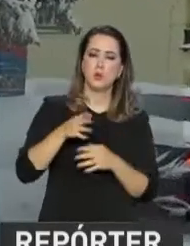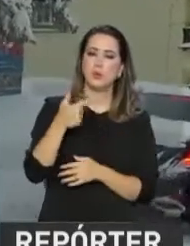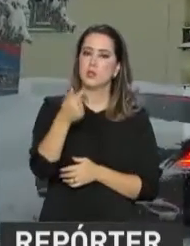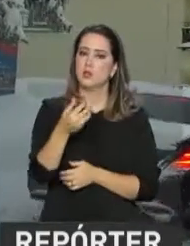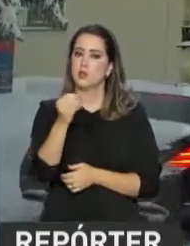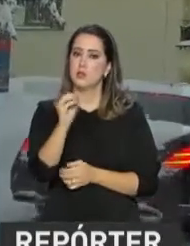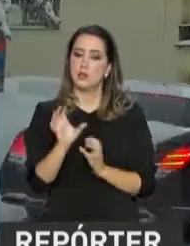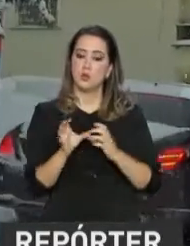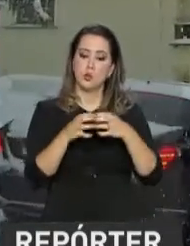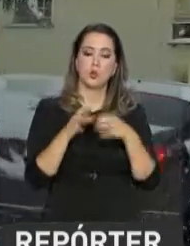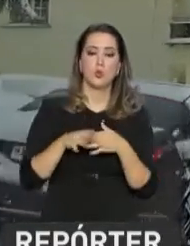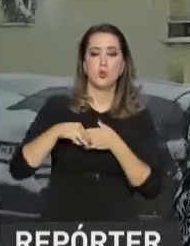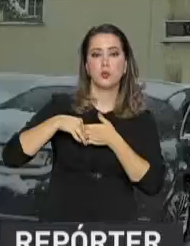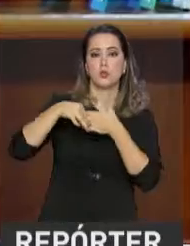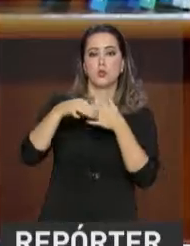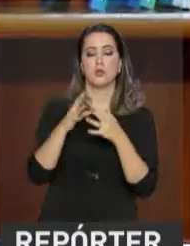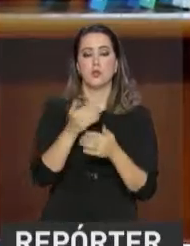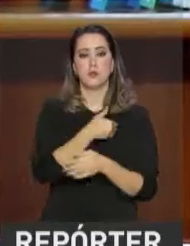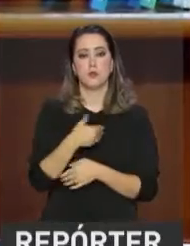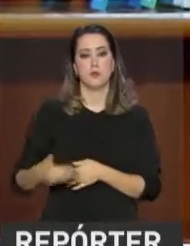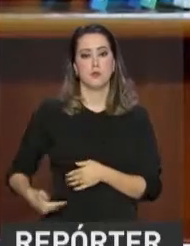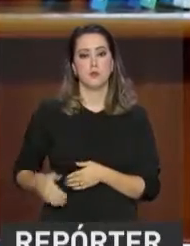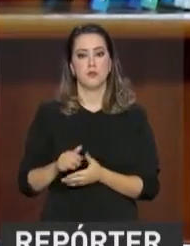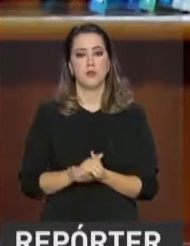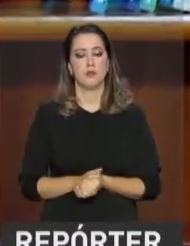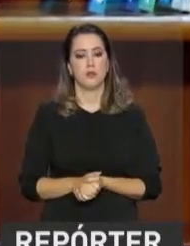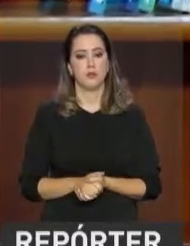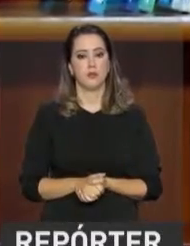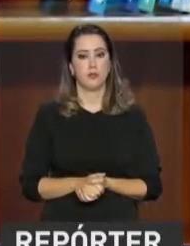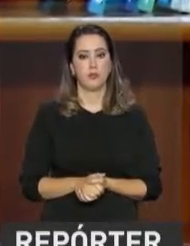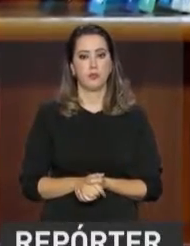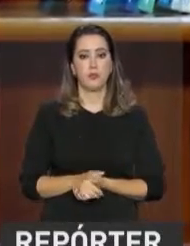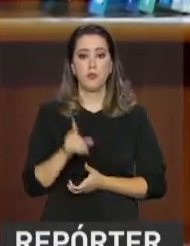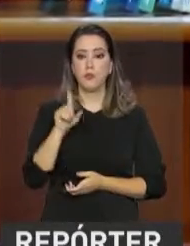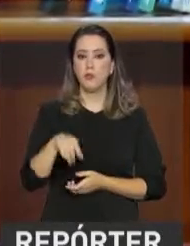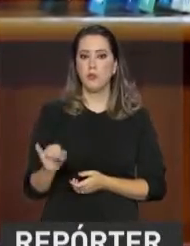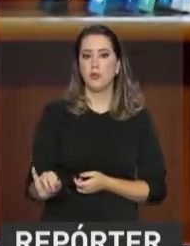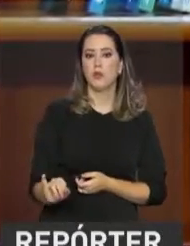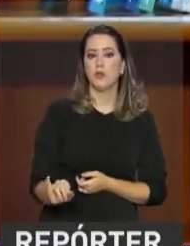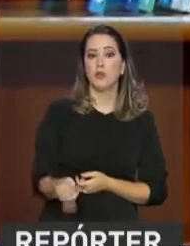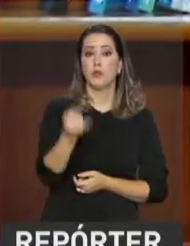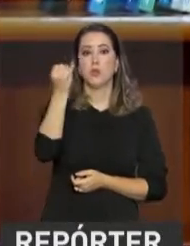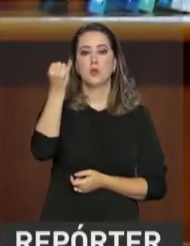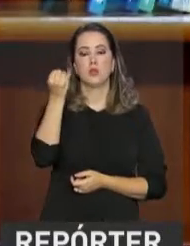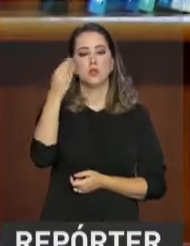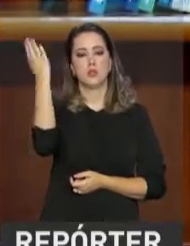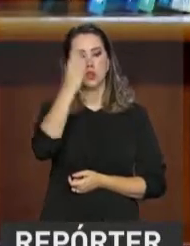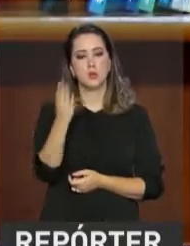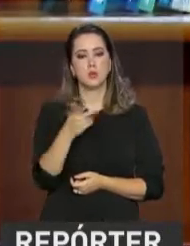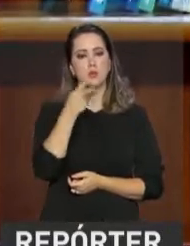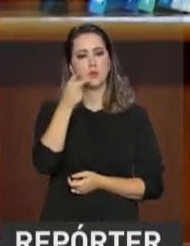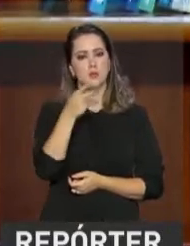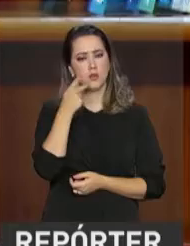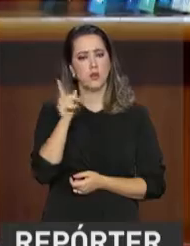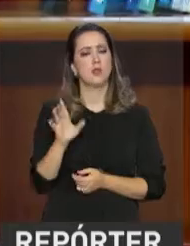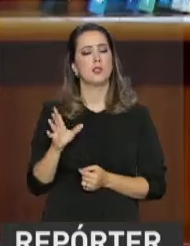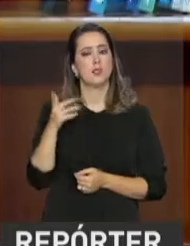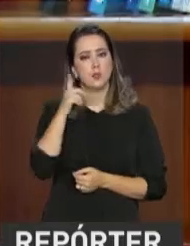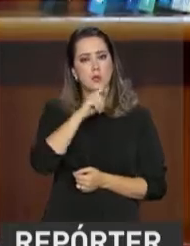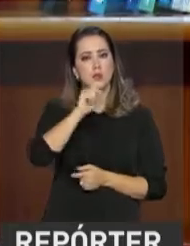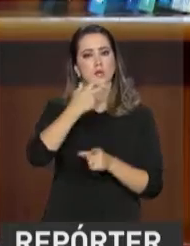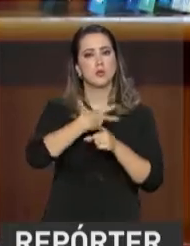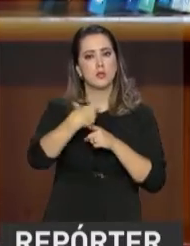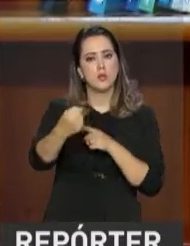chefes de estado e de governo é uma oportunidade para o brasil falar das conquistas e dos desafios para o